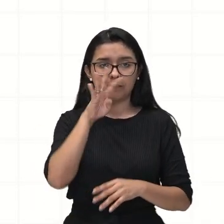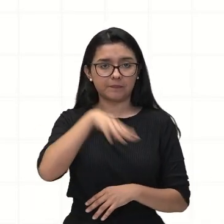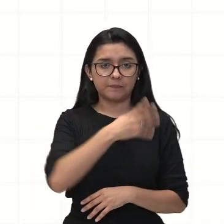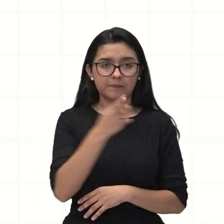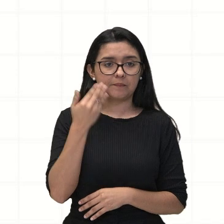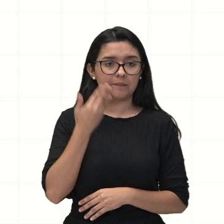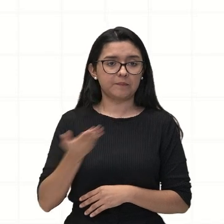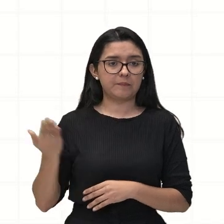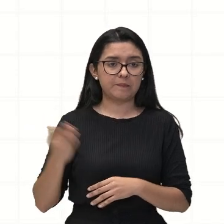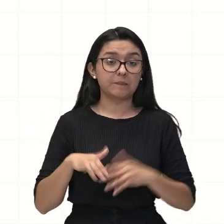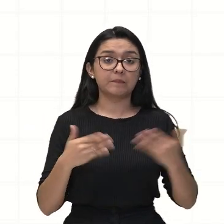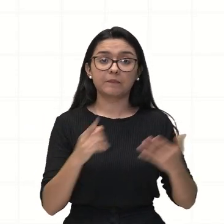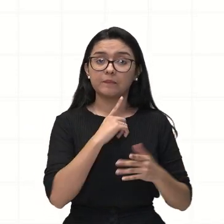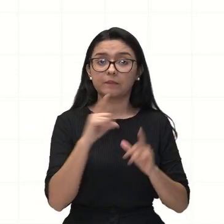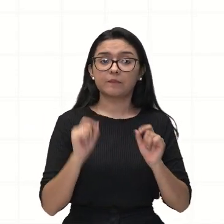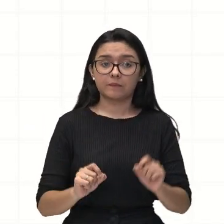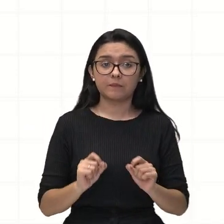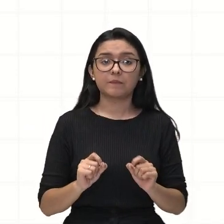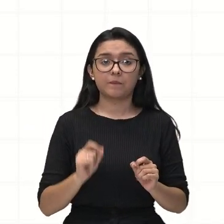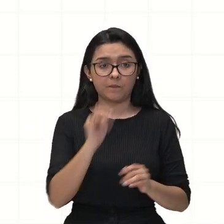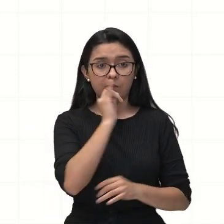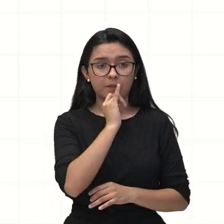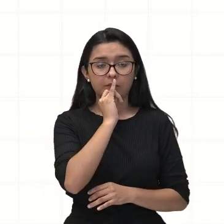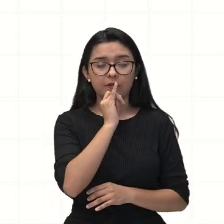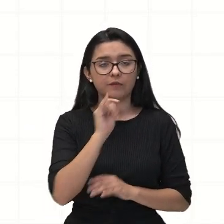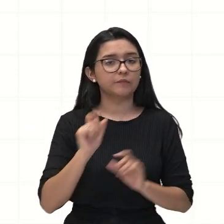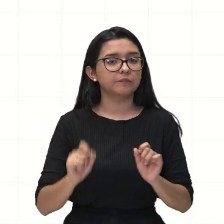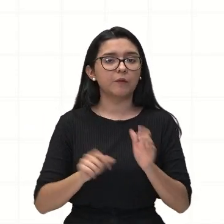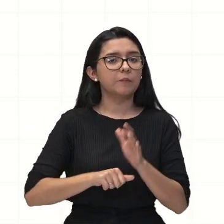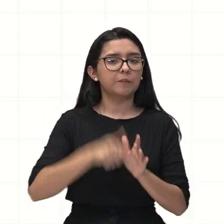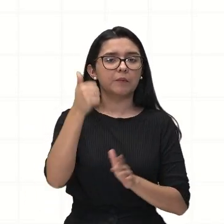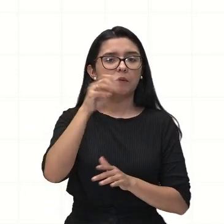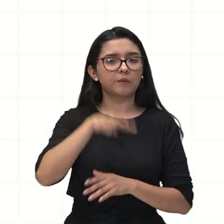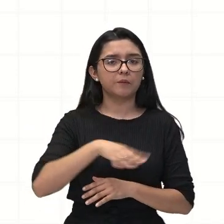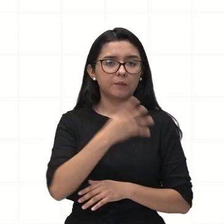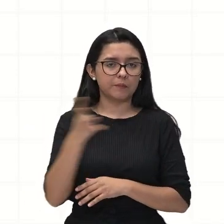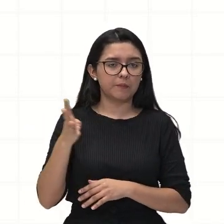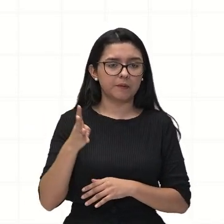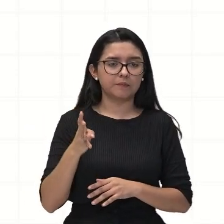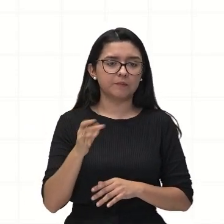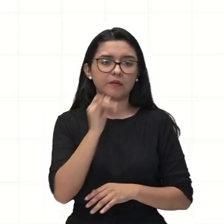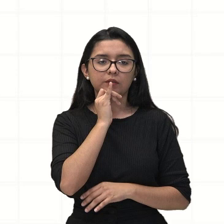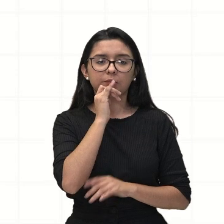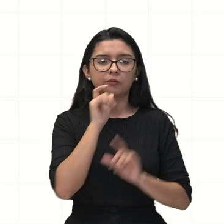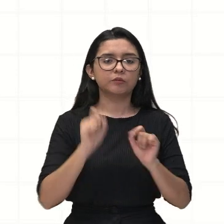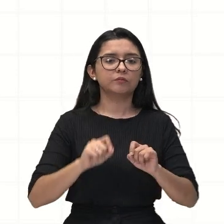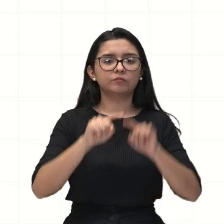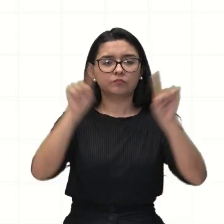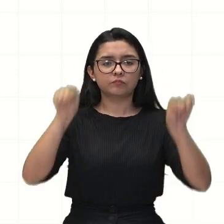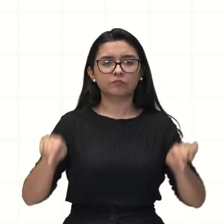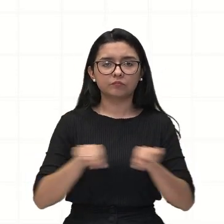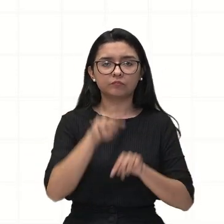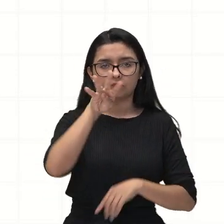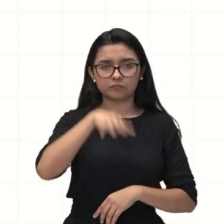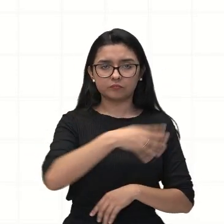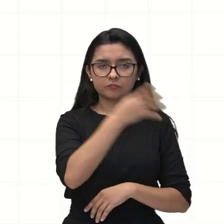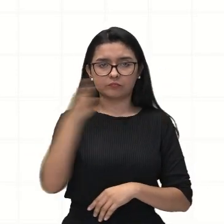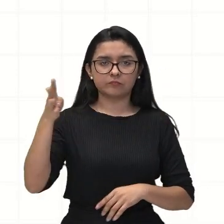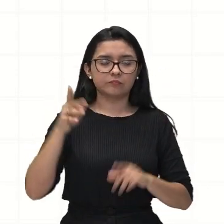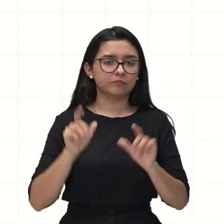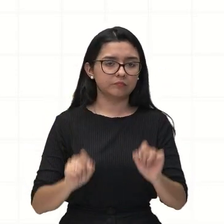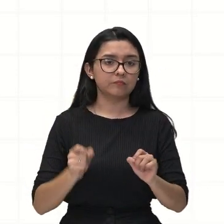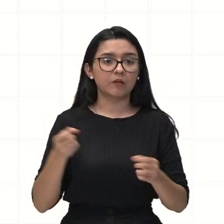Muito bem, temos aqui, né, nossos exemplos. O primeiro exemplo aqui fala sobre uma tabela,